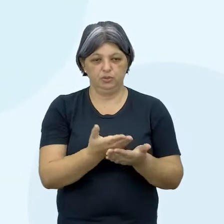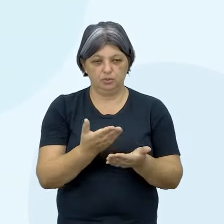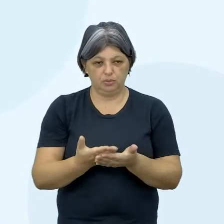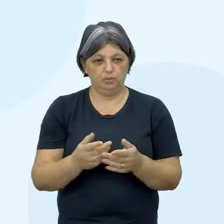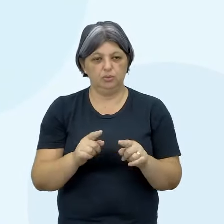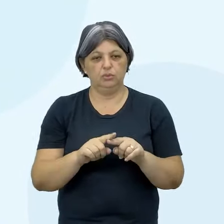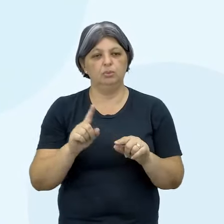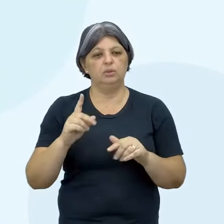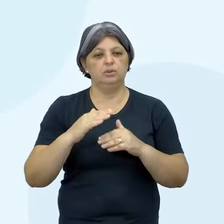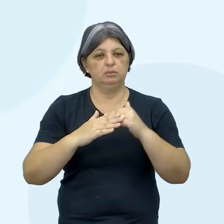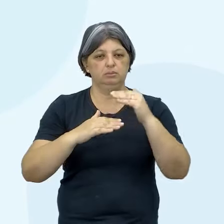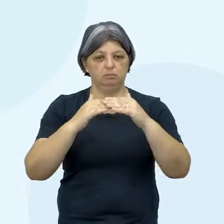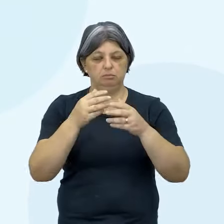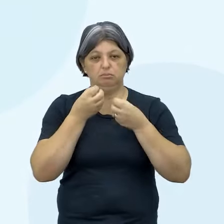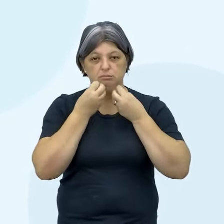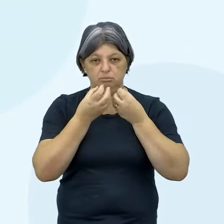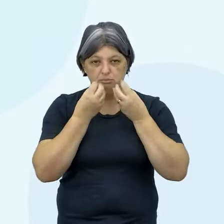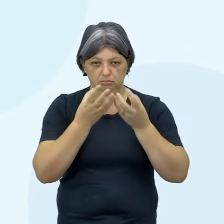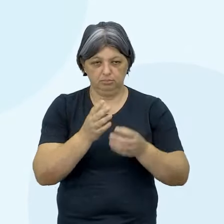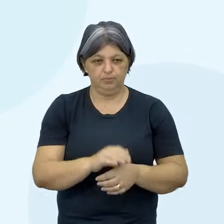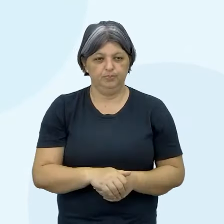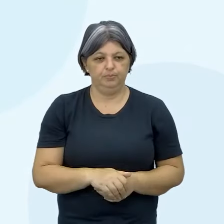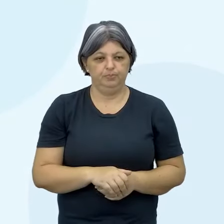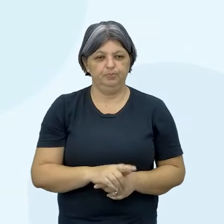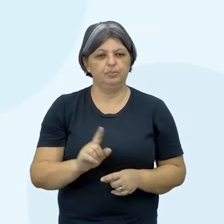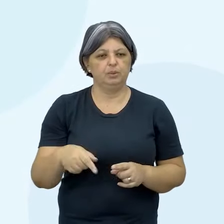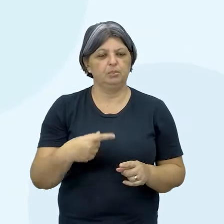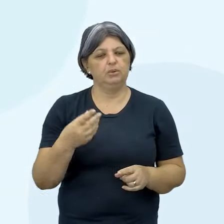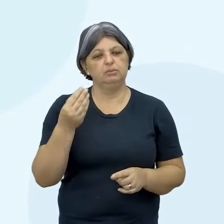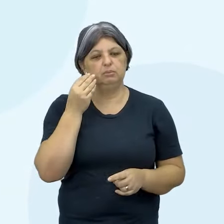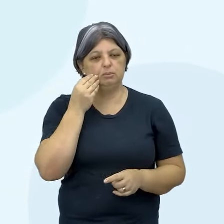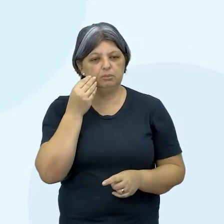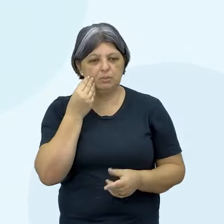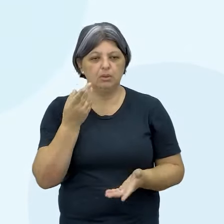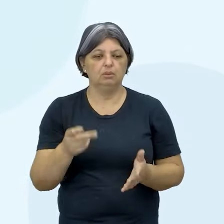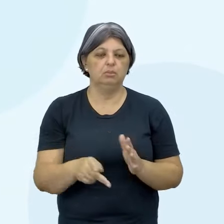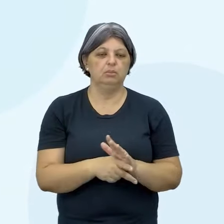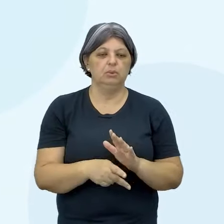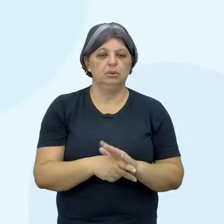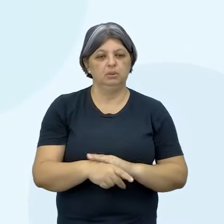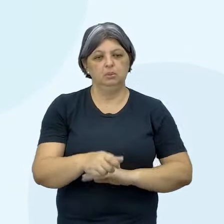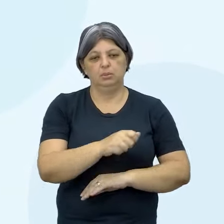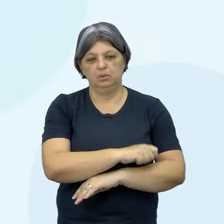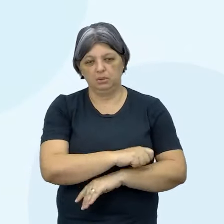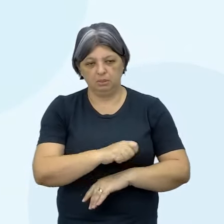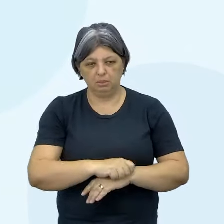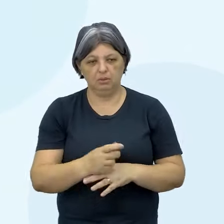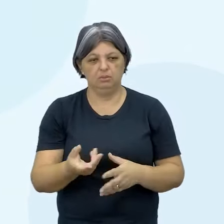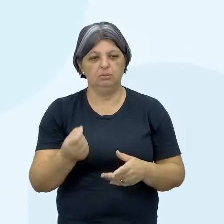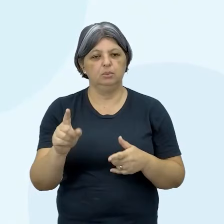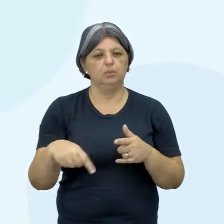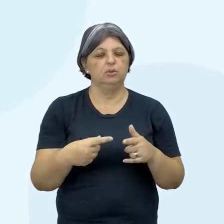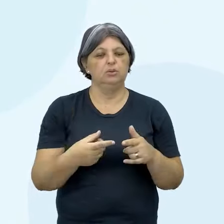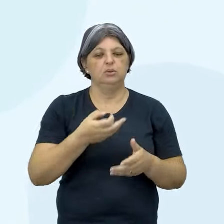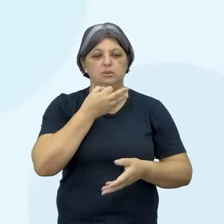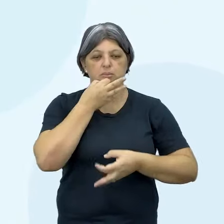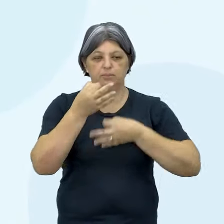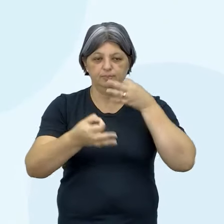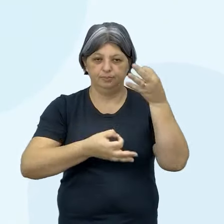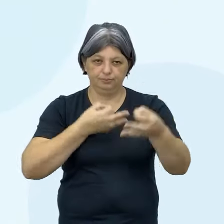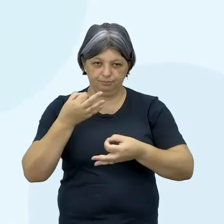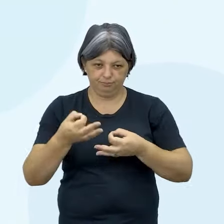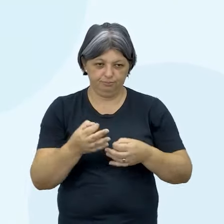construção de dados, a testagem de hipóteses, né? Fundamentação de argumentos,